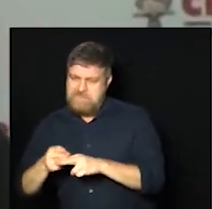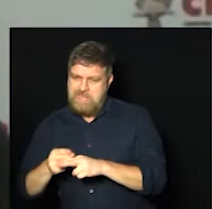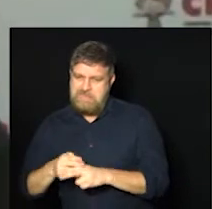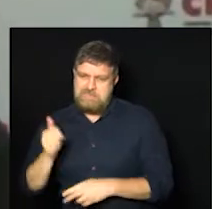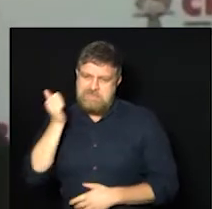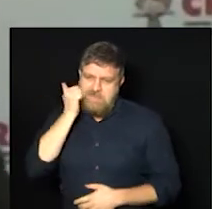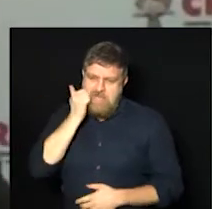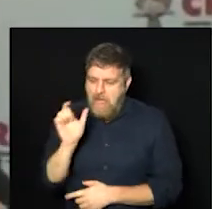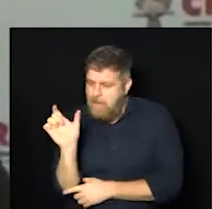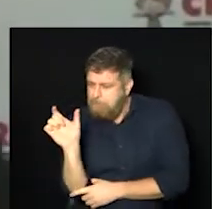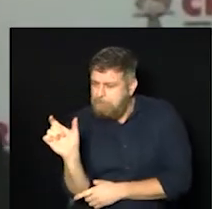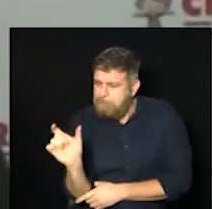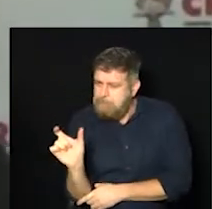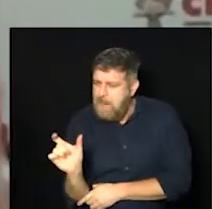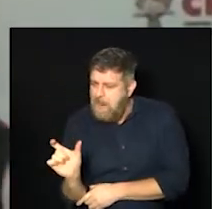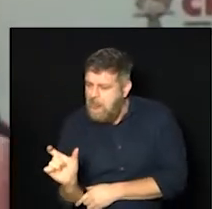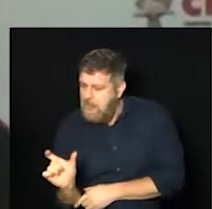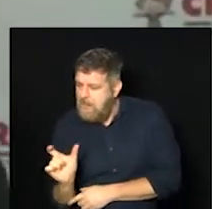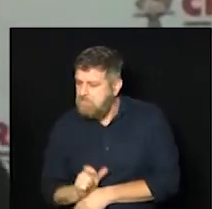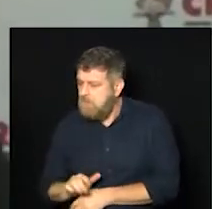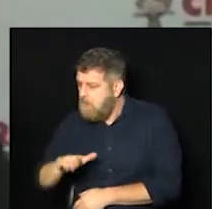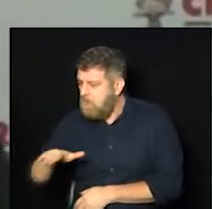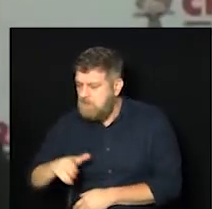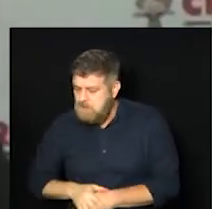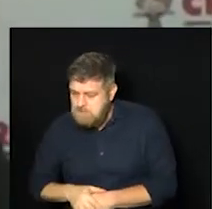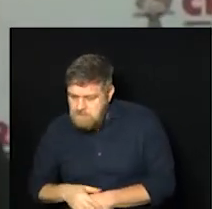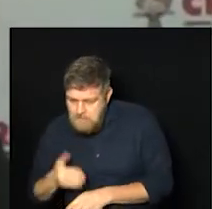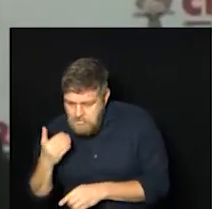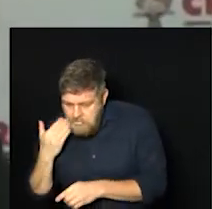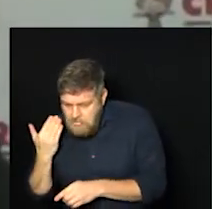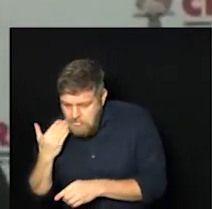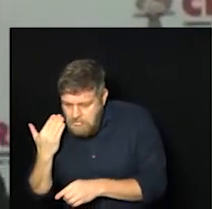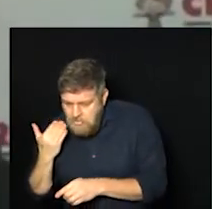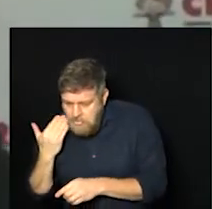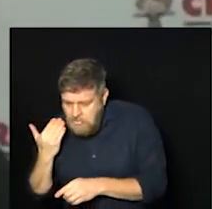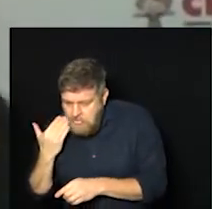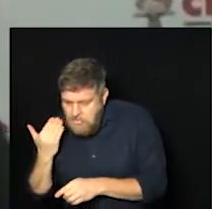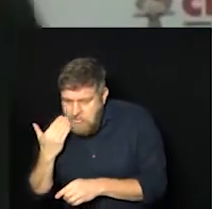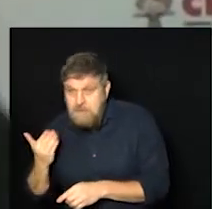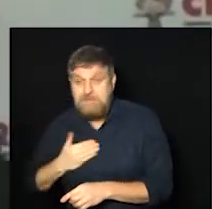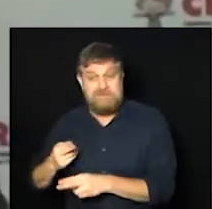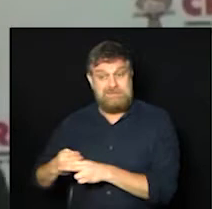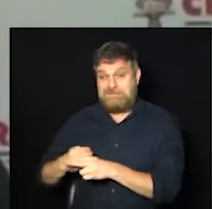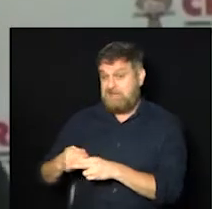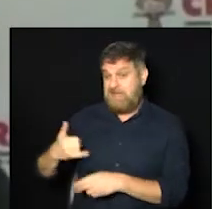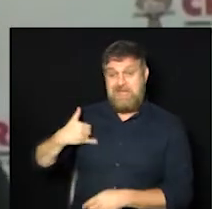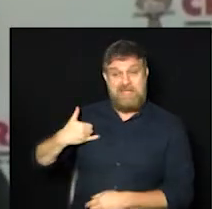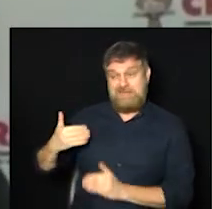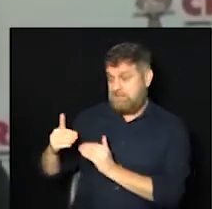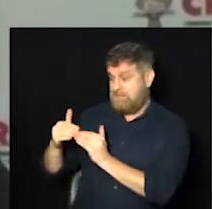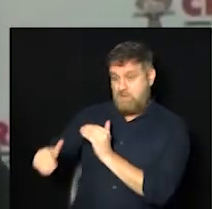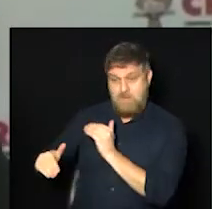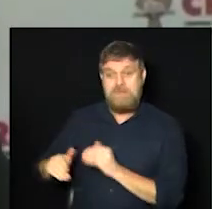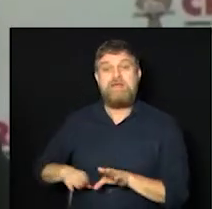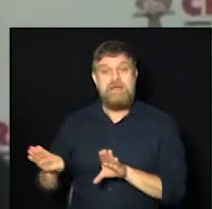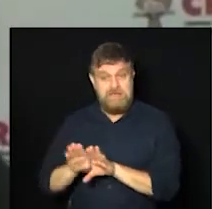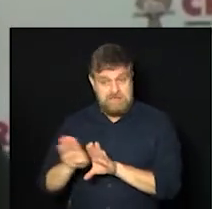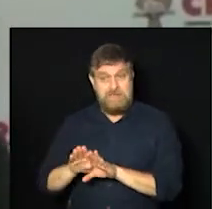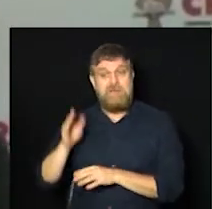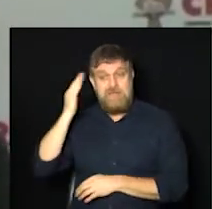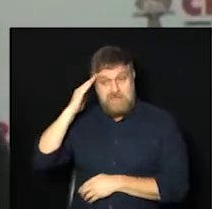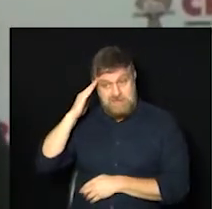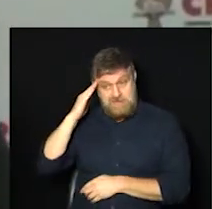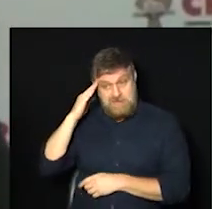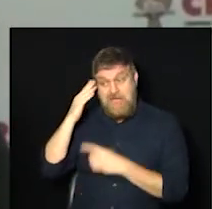palavras sexualizadas, a criança ter acesso a algum tipo de situação sexual que está fora da faixa etária dela, isso pode ser entendido como